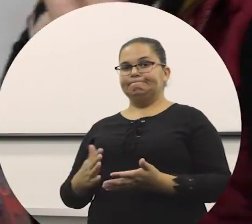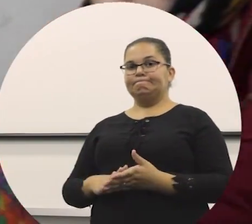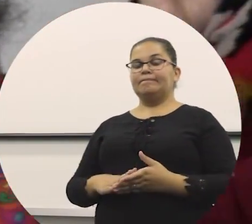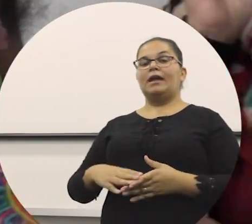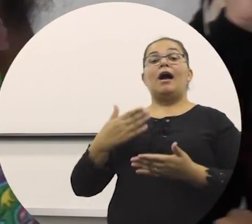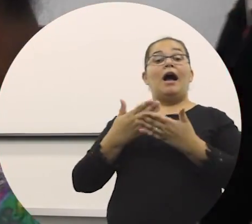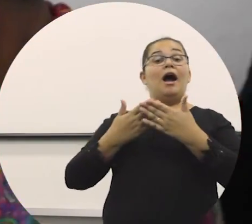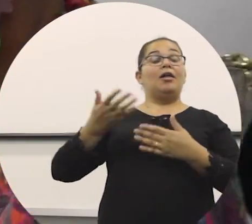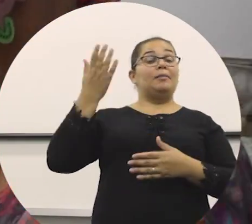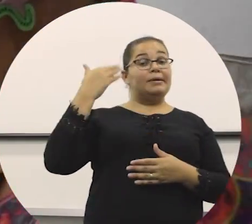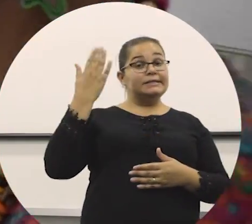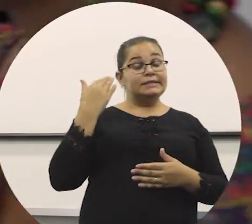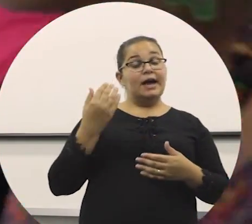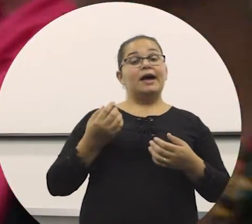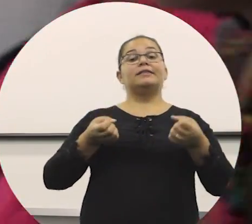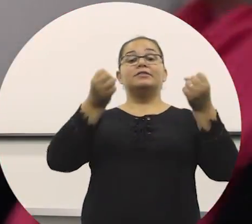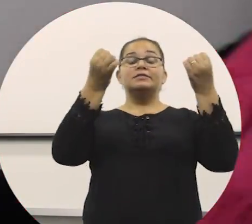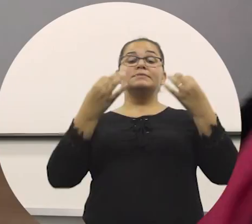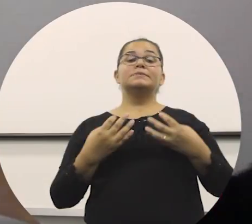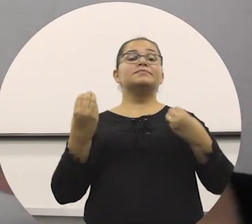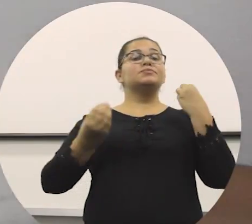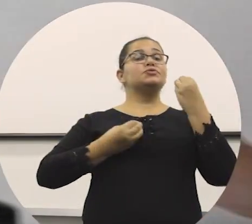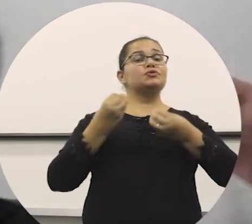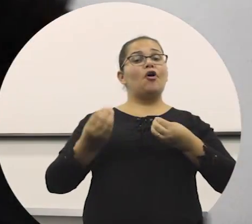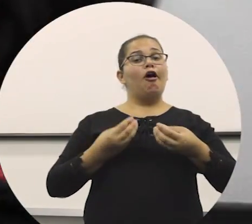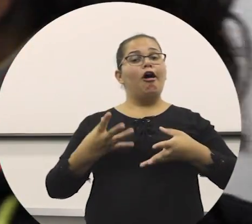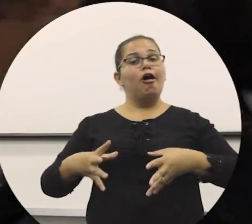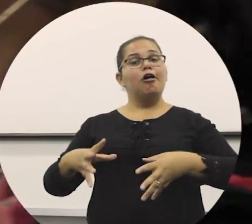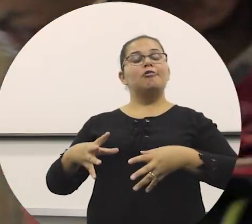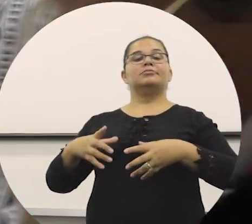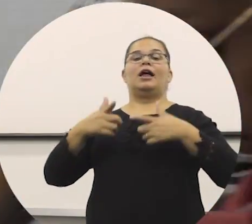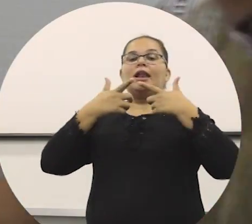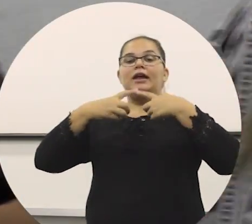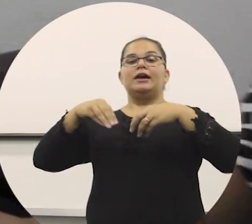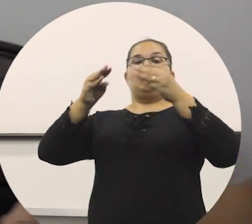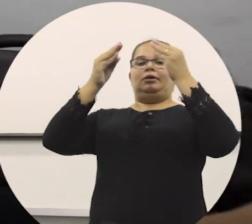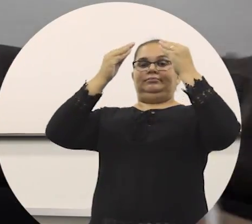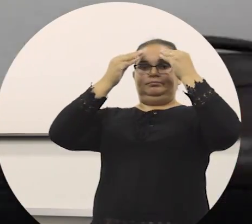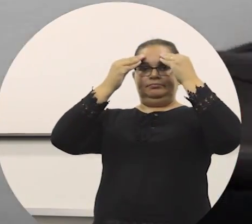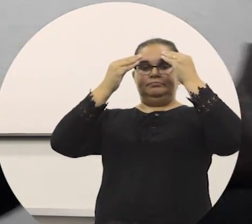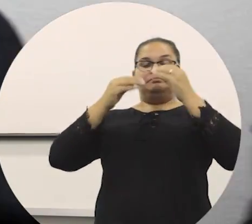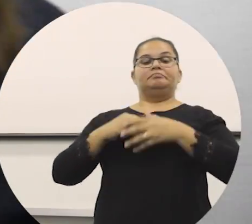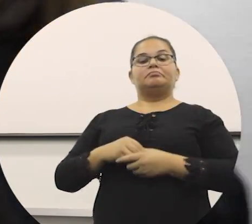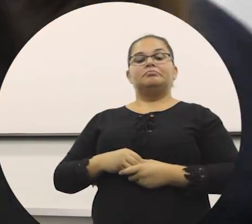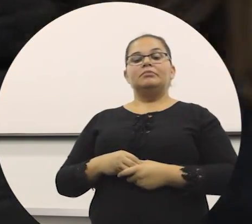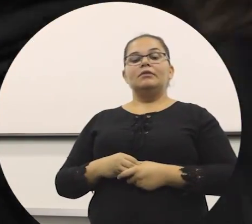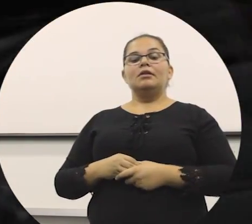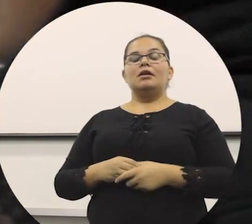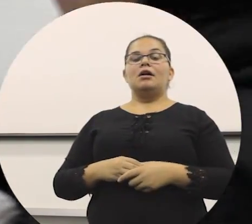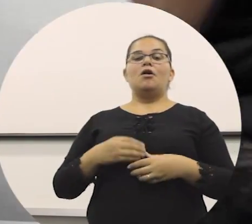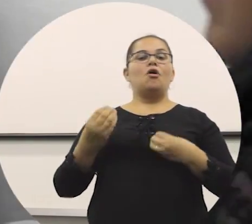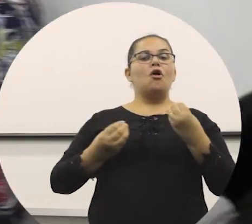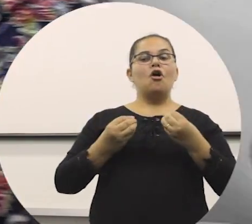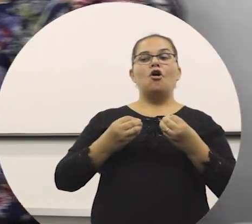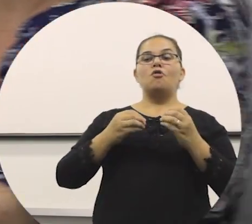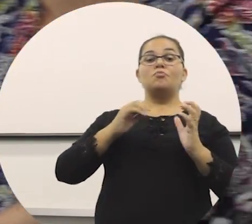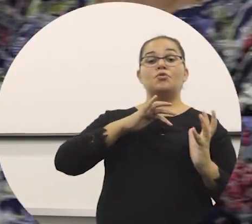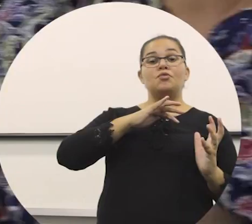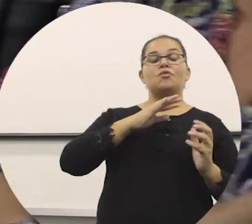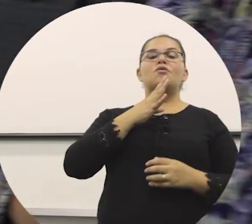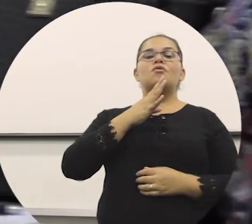aula passada, sobre a questão da aquisição da língua. Porque a interferência de conhecimento de